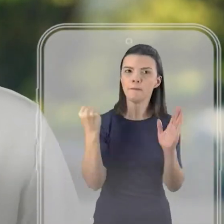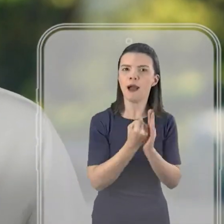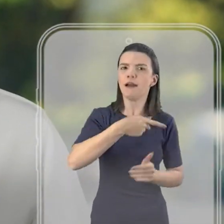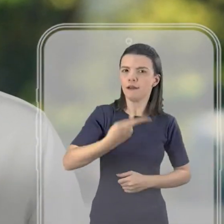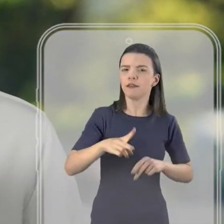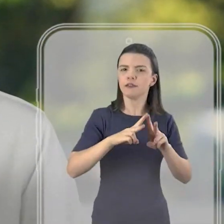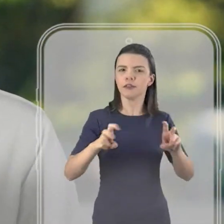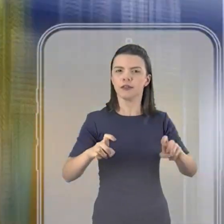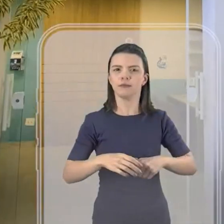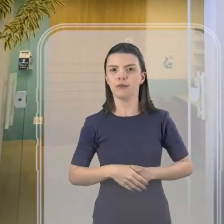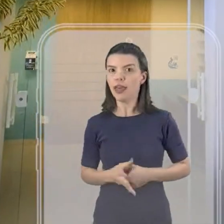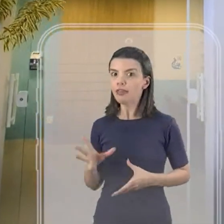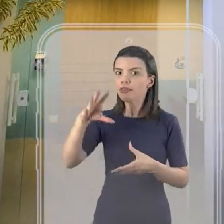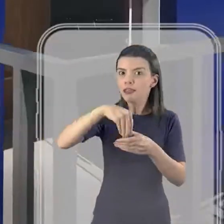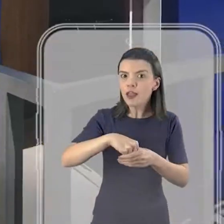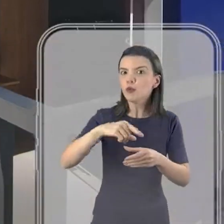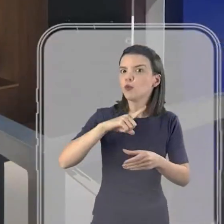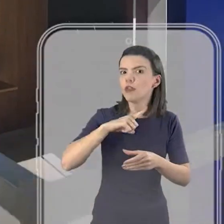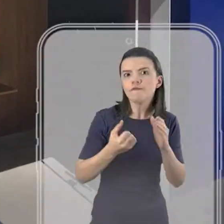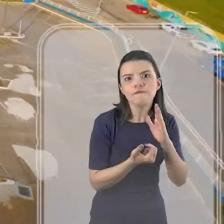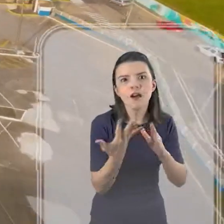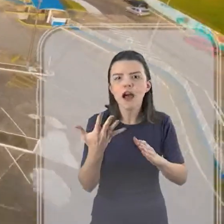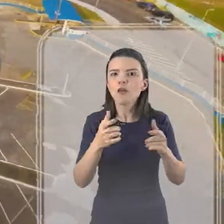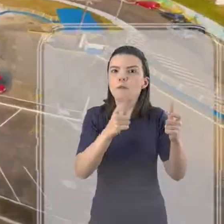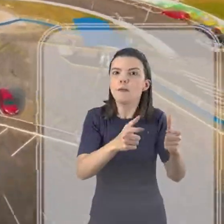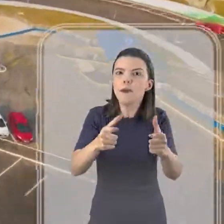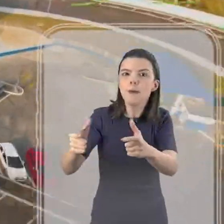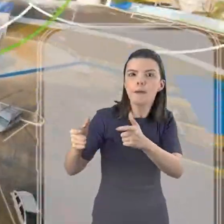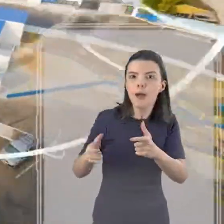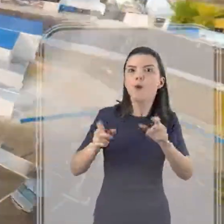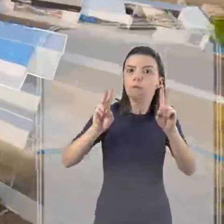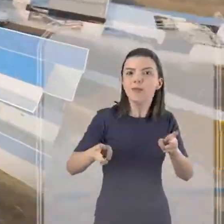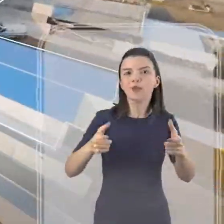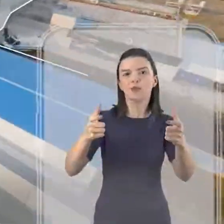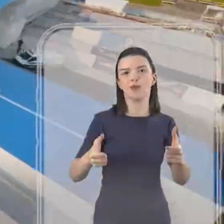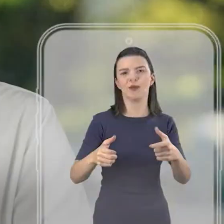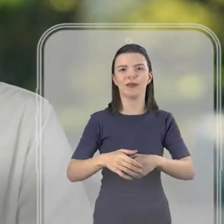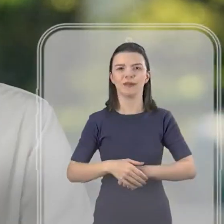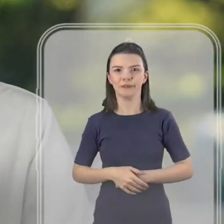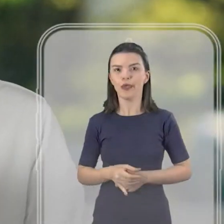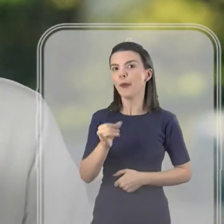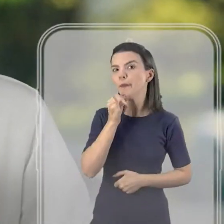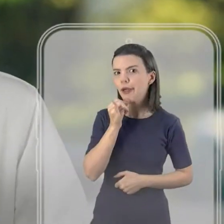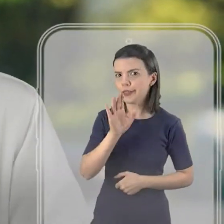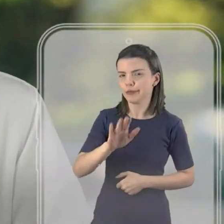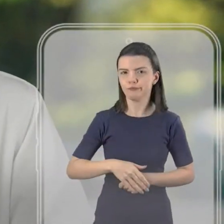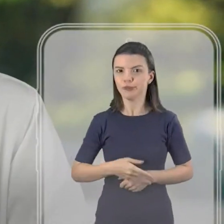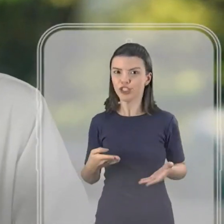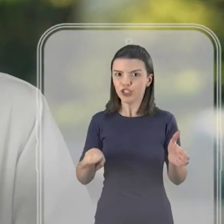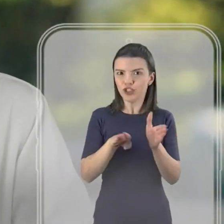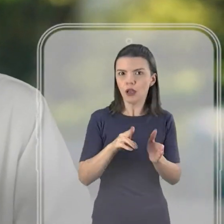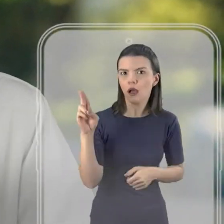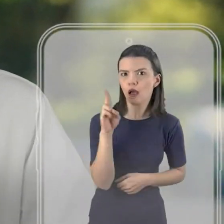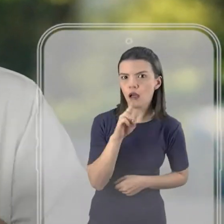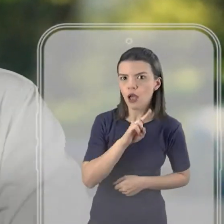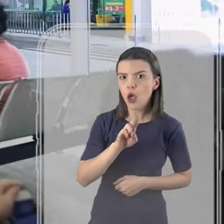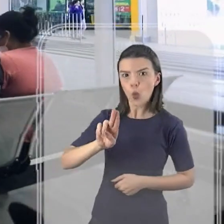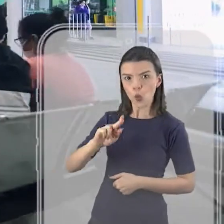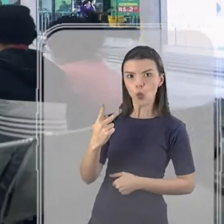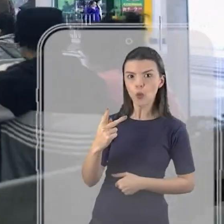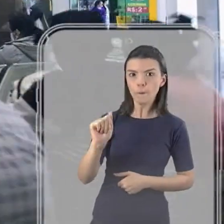é um multi-hospital? Porque tem multi-atividades dentro de um grande hospital dia. Então, às vezes, você chega com emergência e